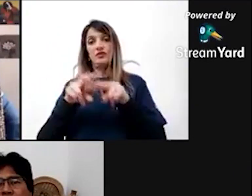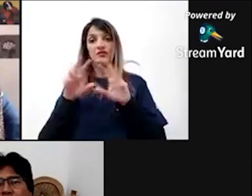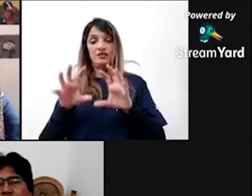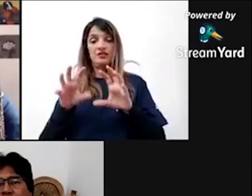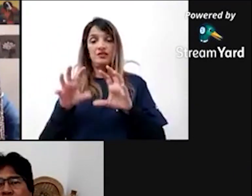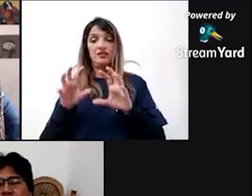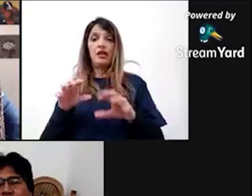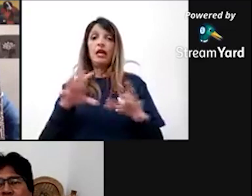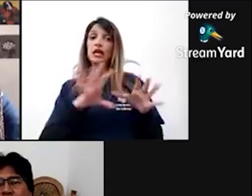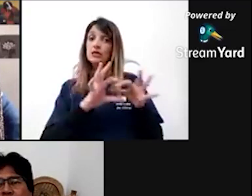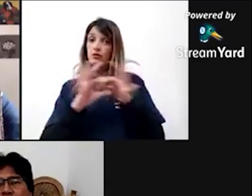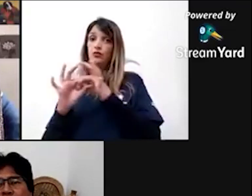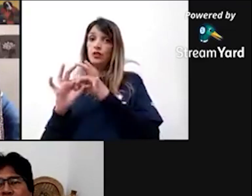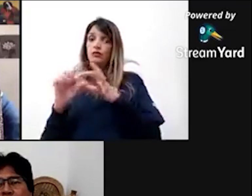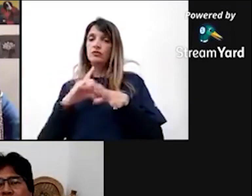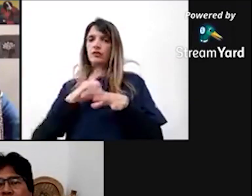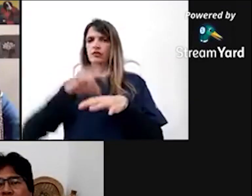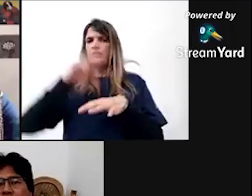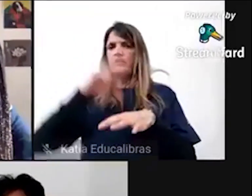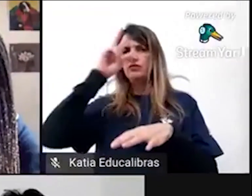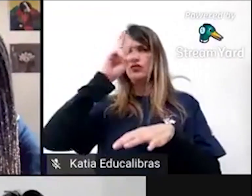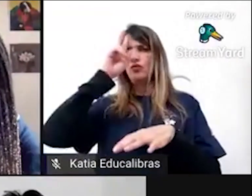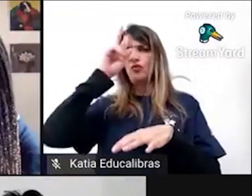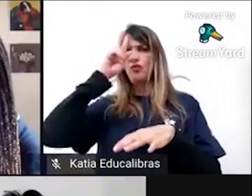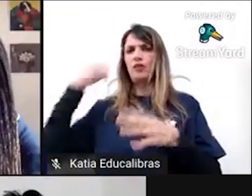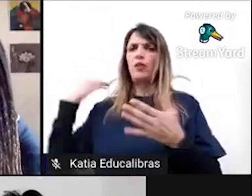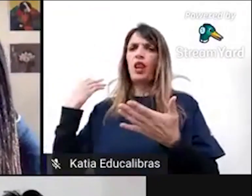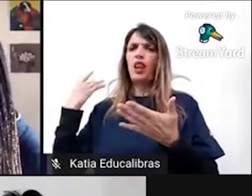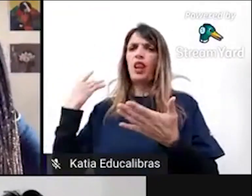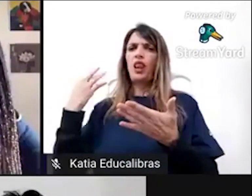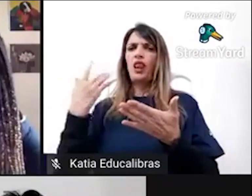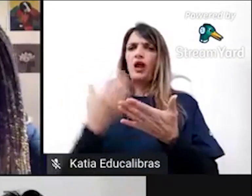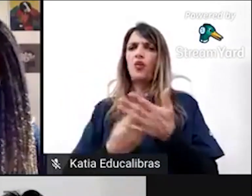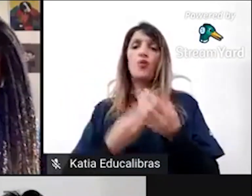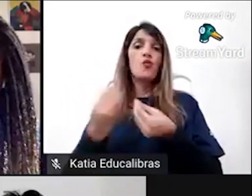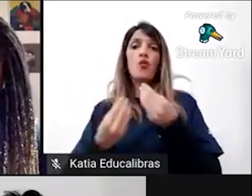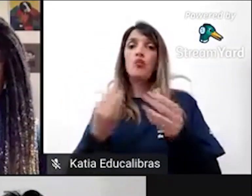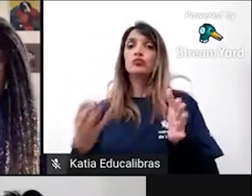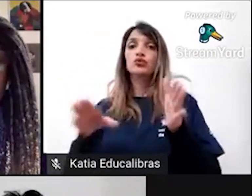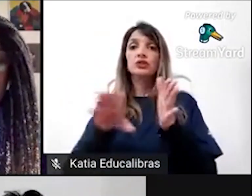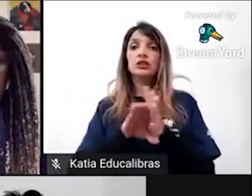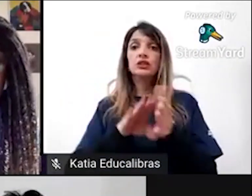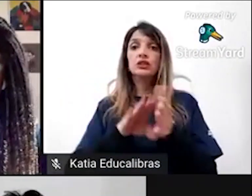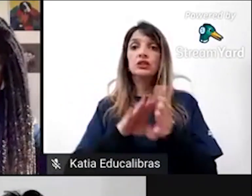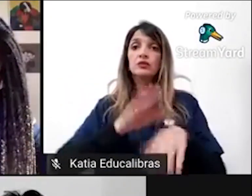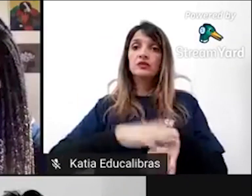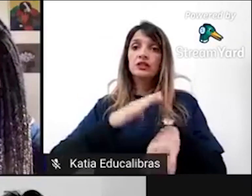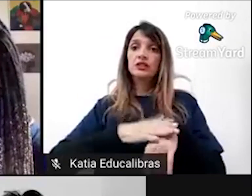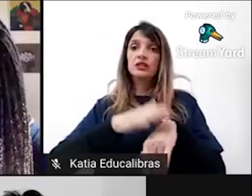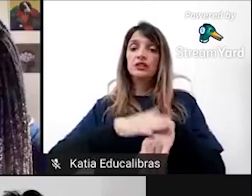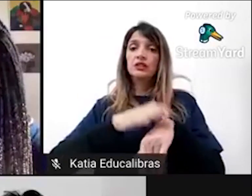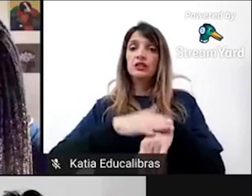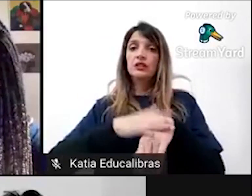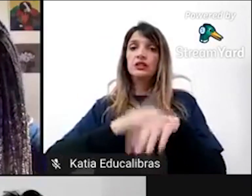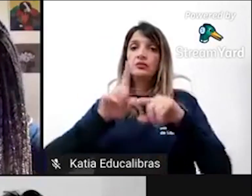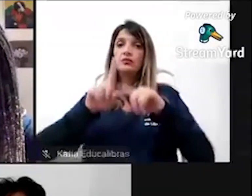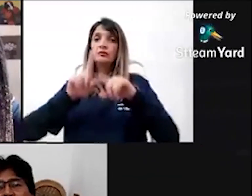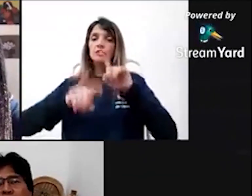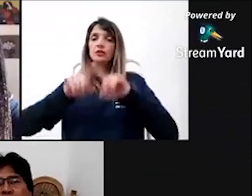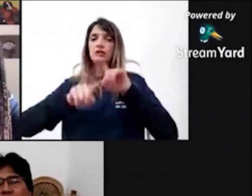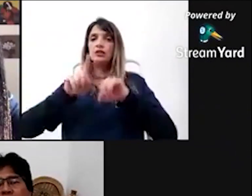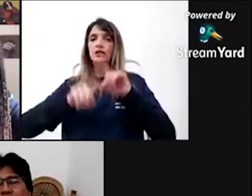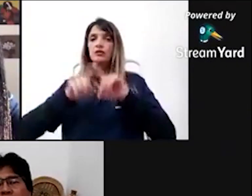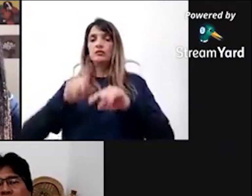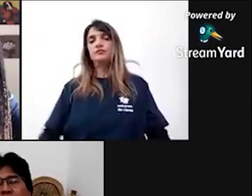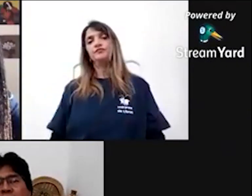contexto, é claro, aqui tem toda uma história de como nós chegamos a fazer esse material,